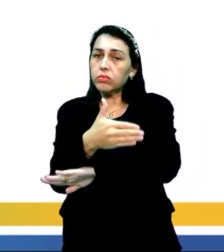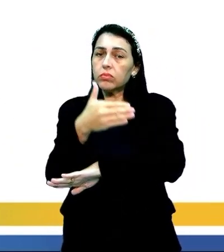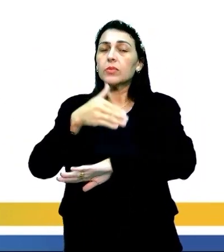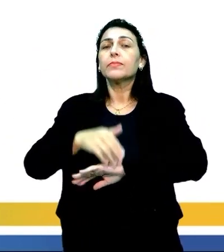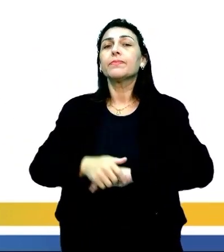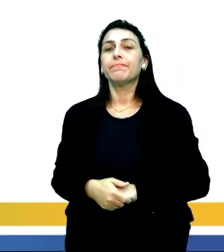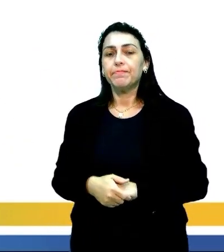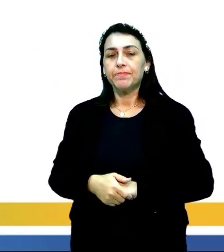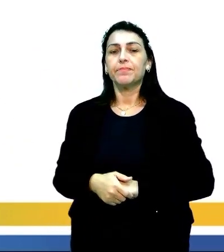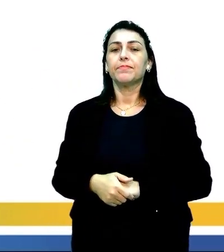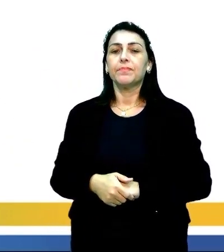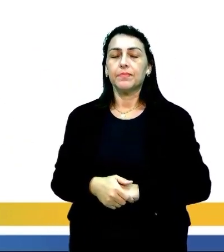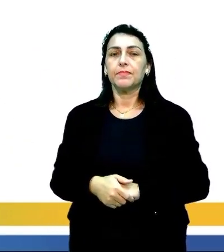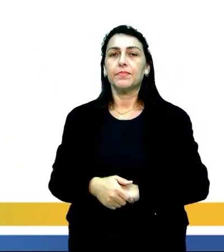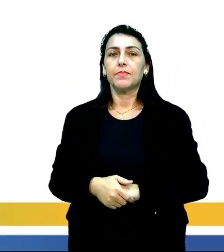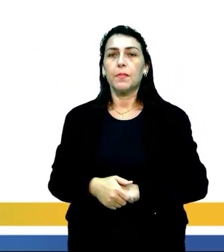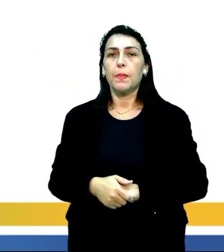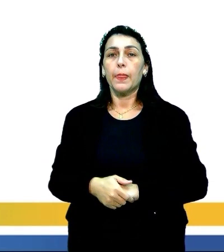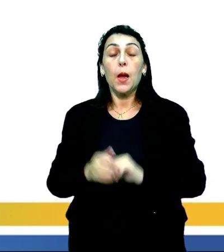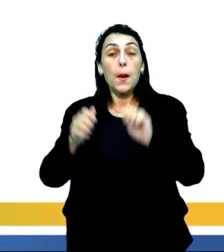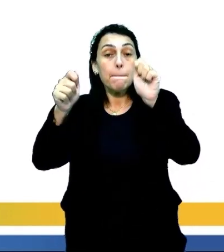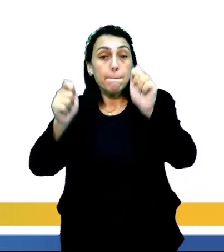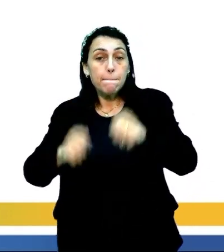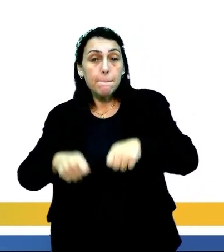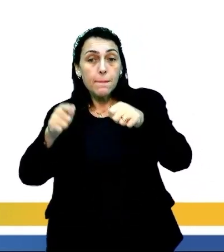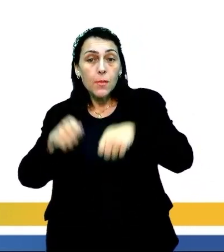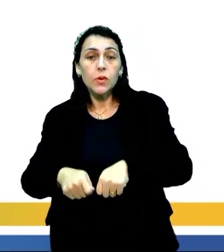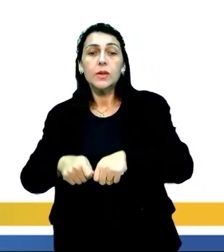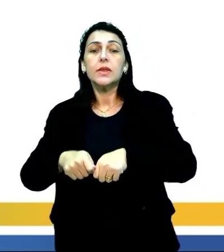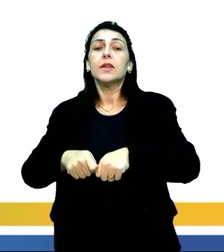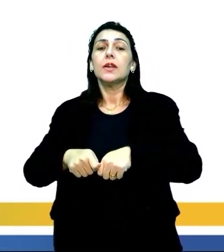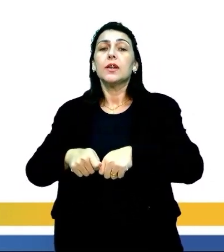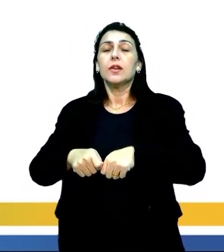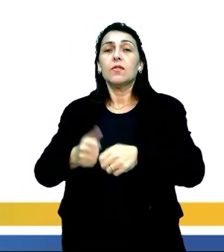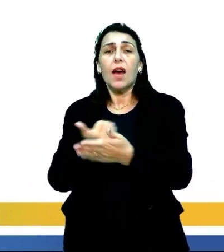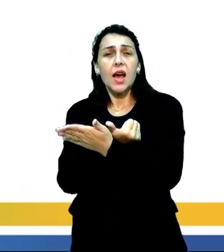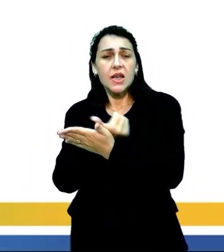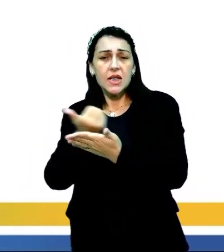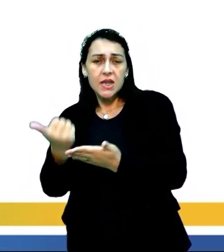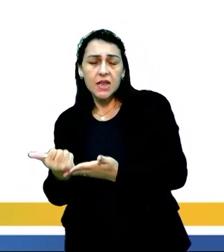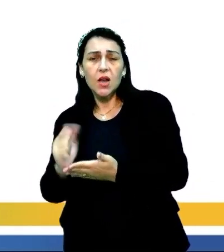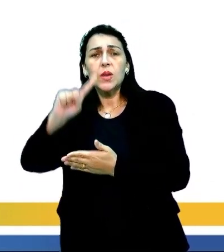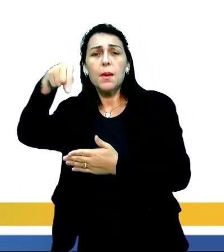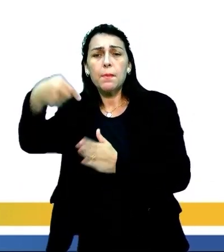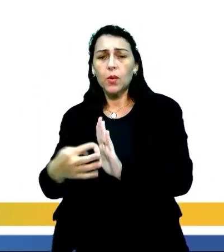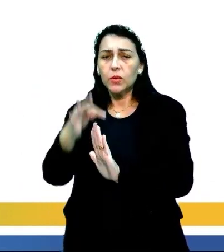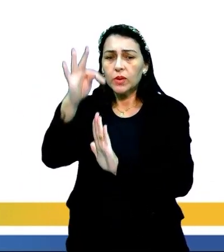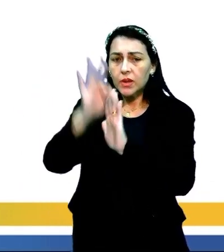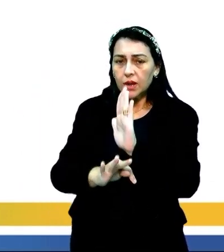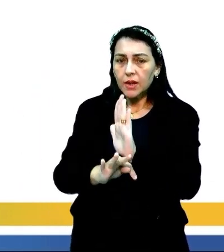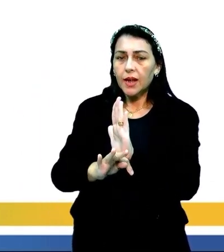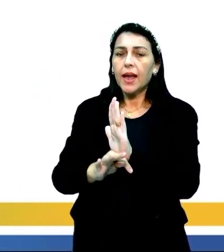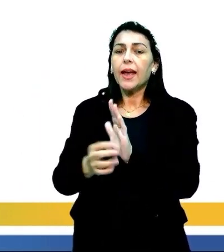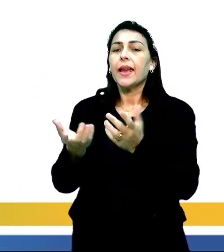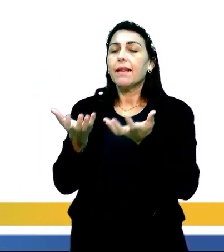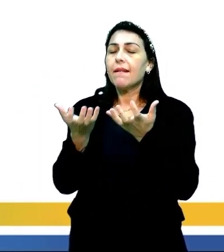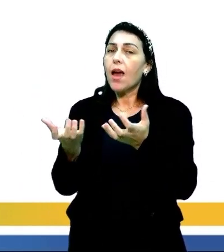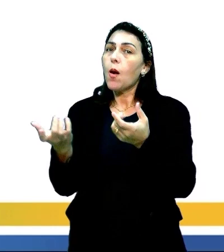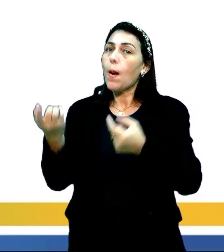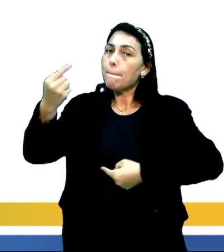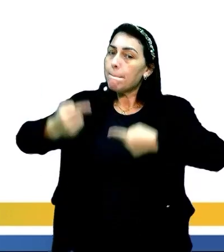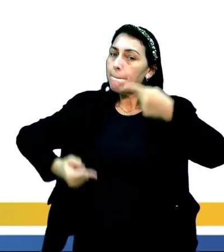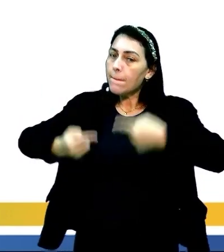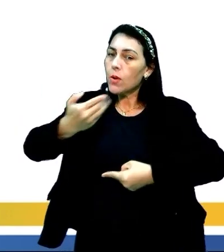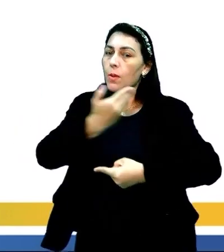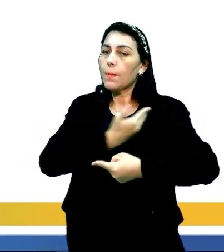público frequentador. Uma possível ação interventiva aí, depois desse texto? Requer uma